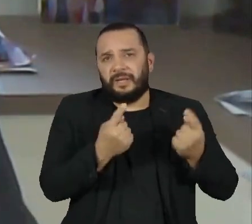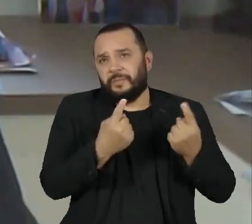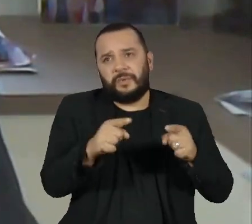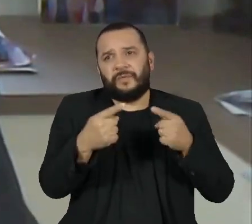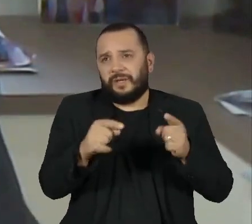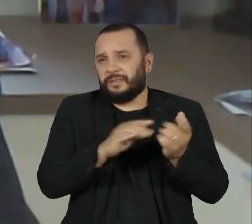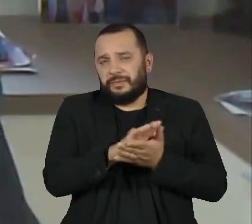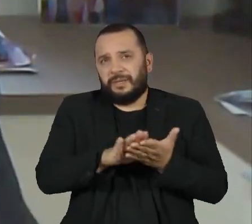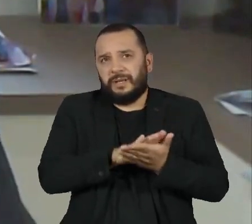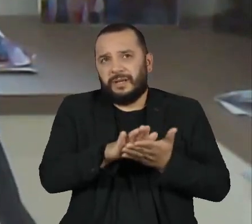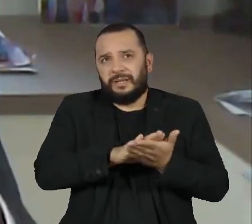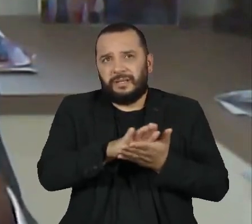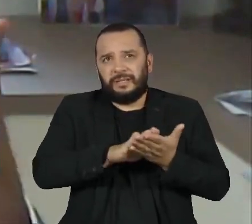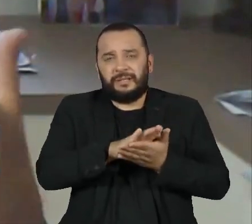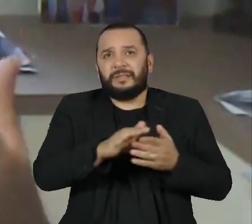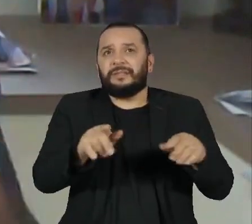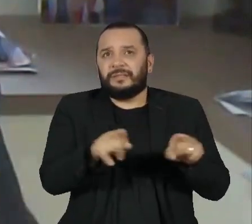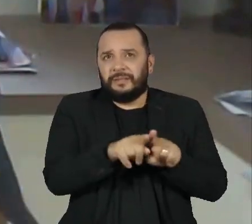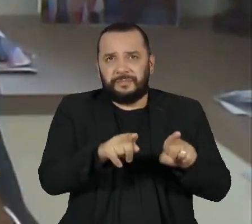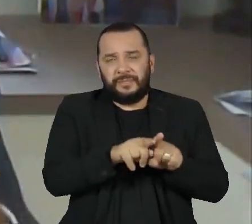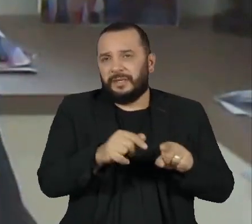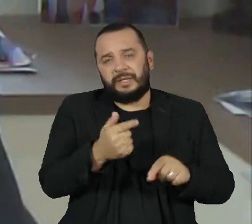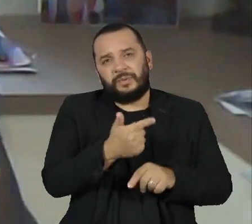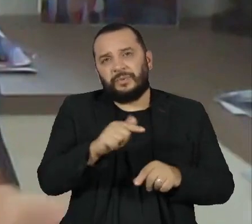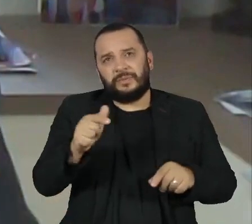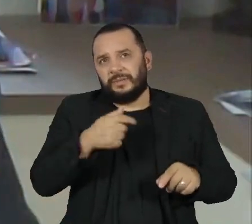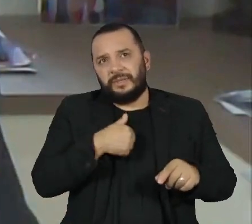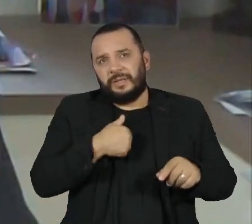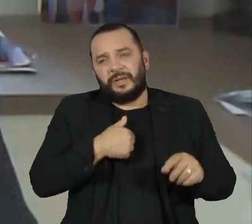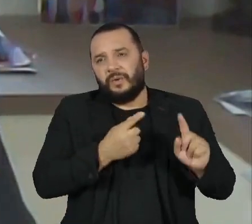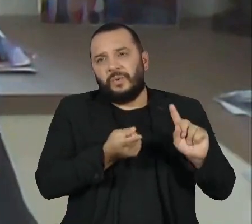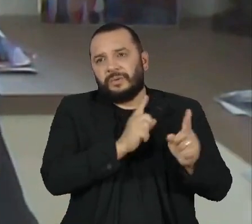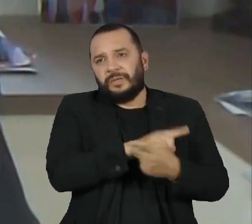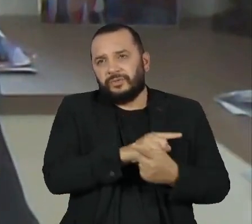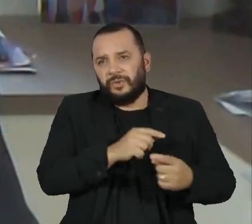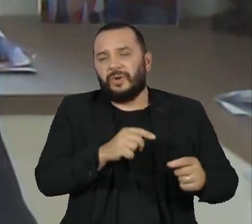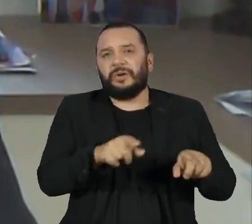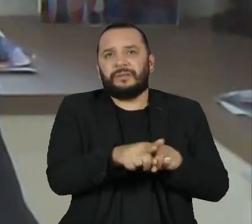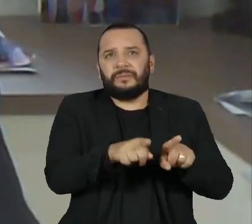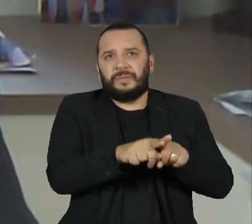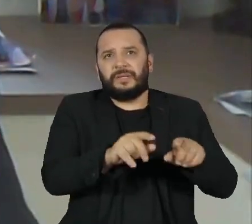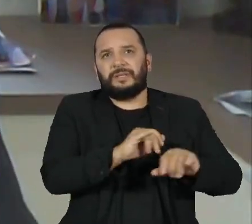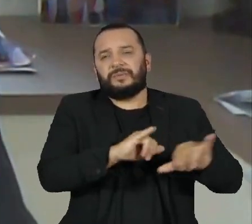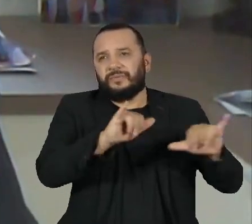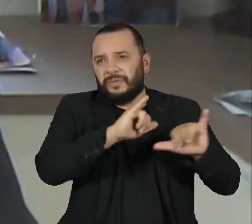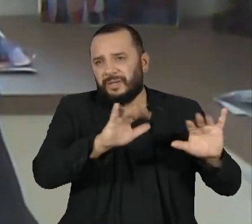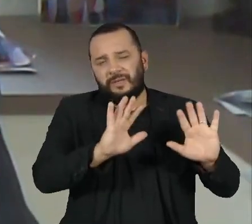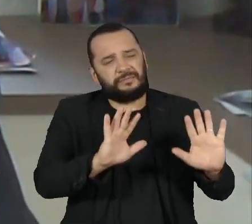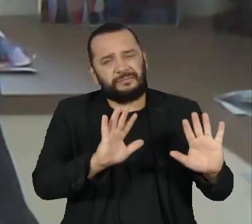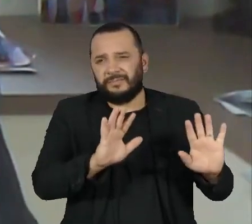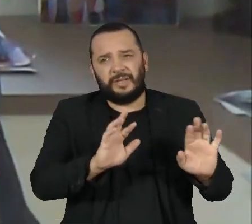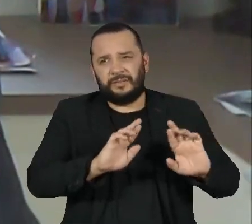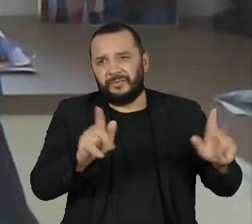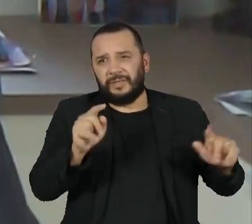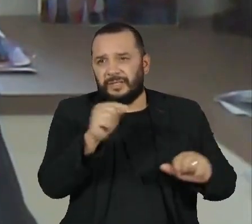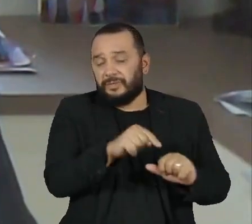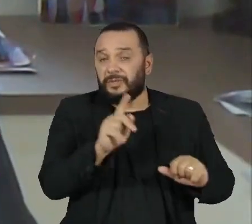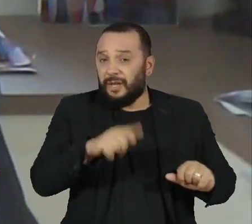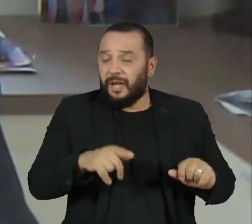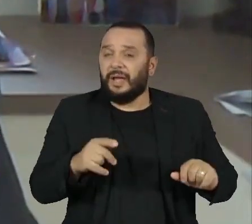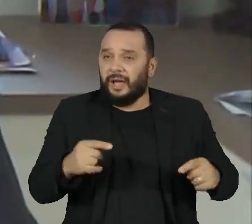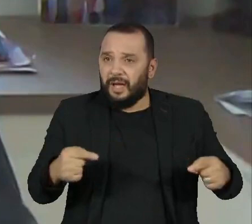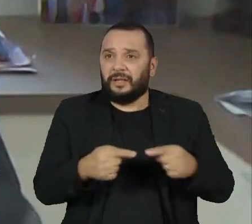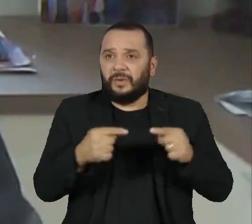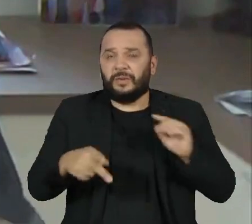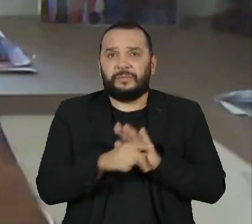ofício, e não tem a mesma publicidade, o contraditório não existe. Então, é um regime muito mais adequado